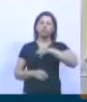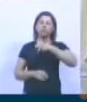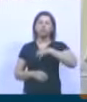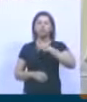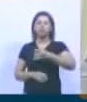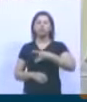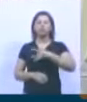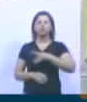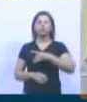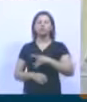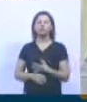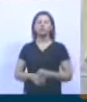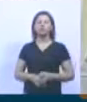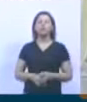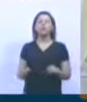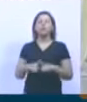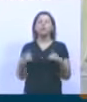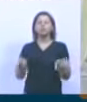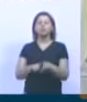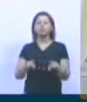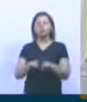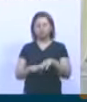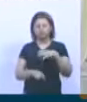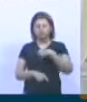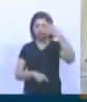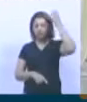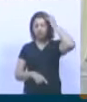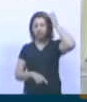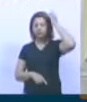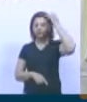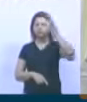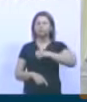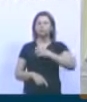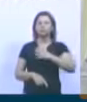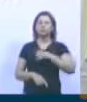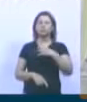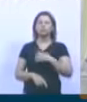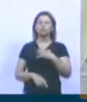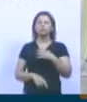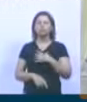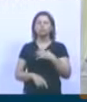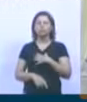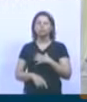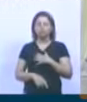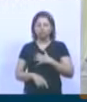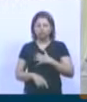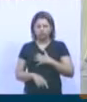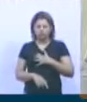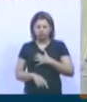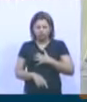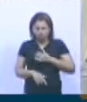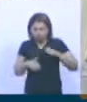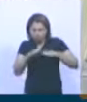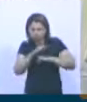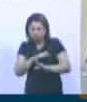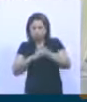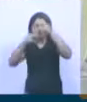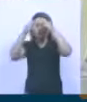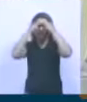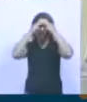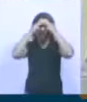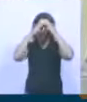medo, mas também o sentimento de culpa, o sentimento de inferioridade e os sentimentos de